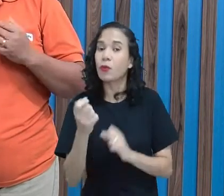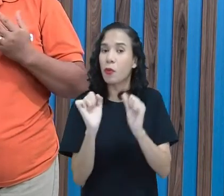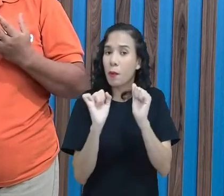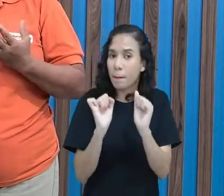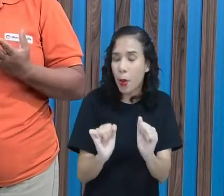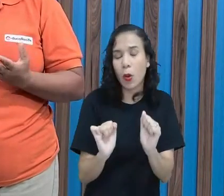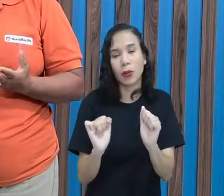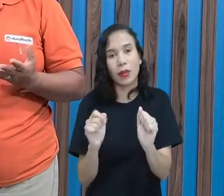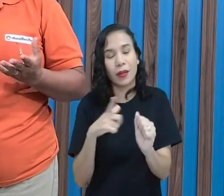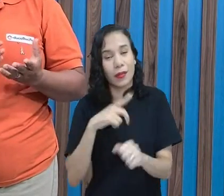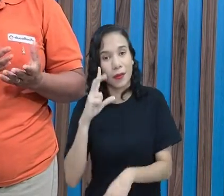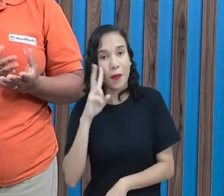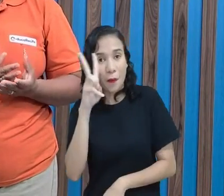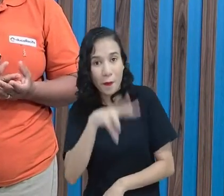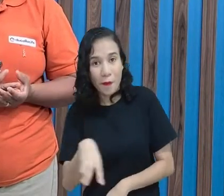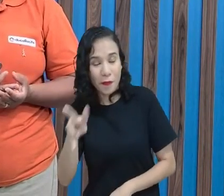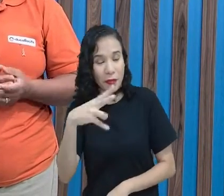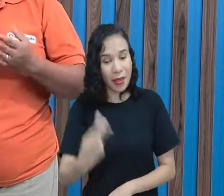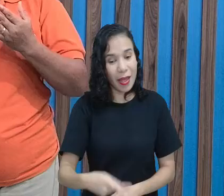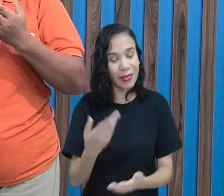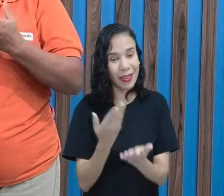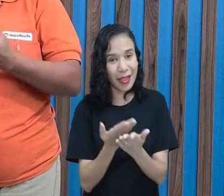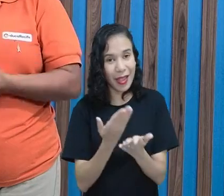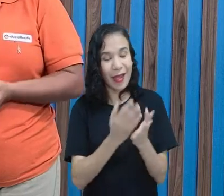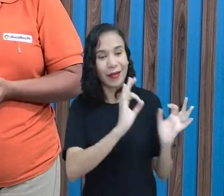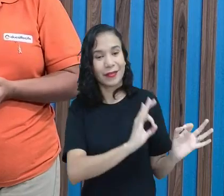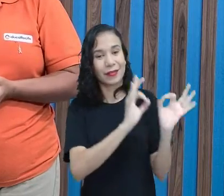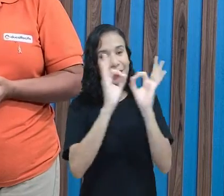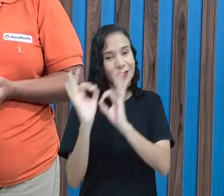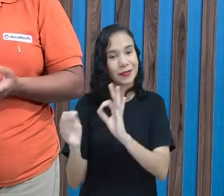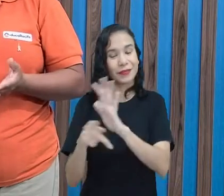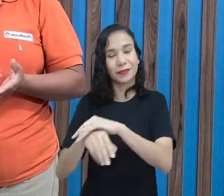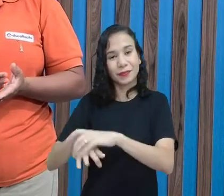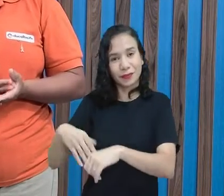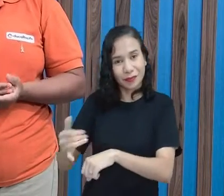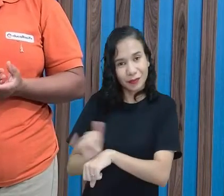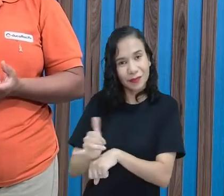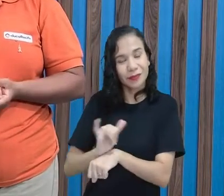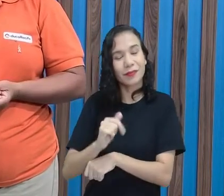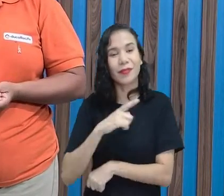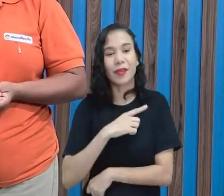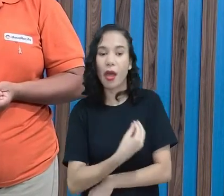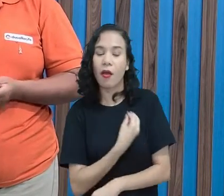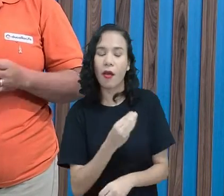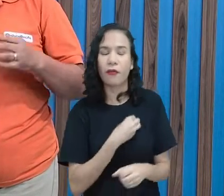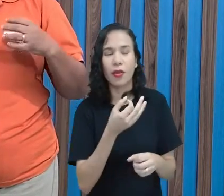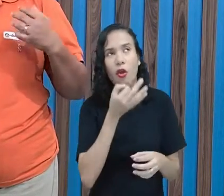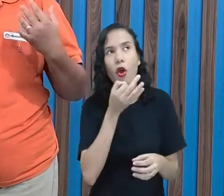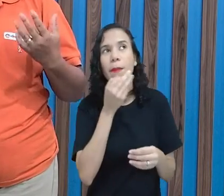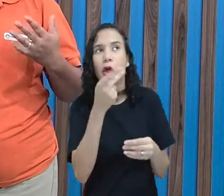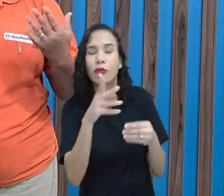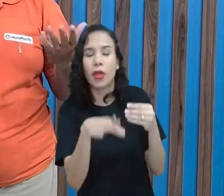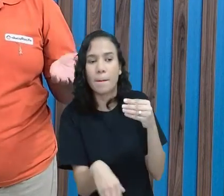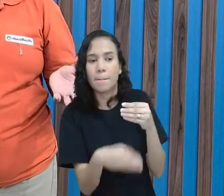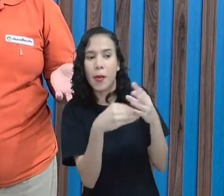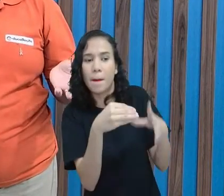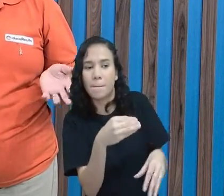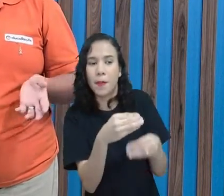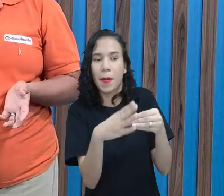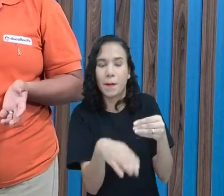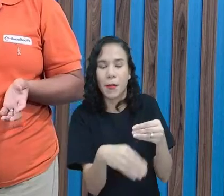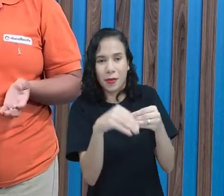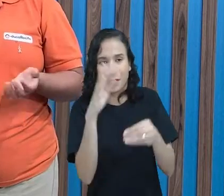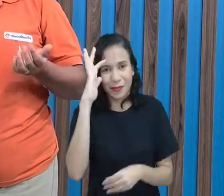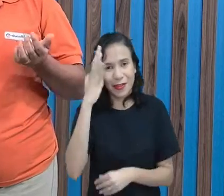podem acessar esta aula, acessa o nosso canal e coloca lá nos comentários quais foram as conclusões que